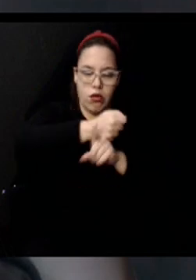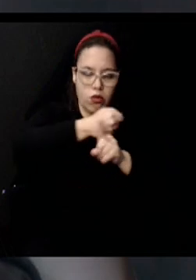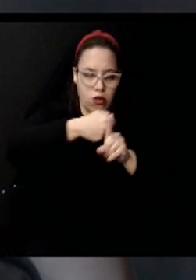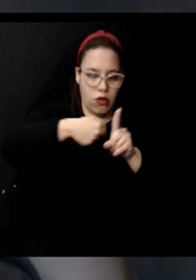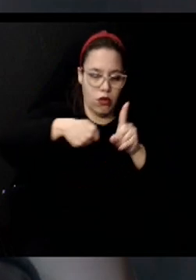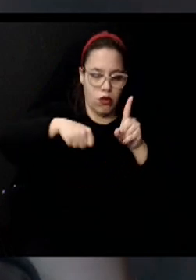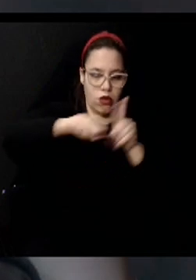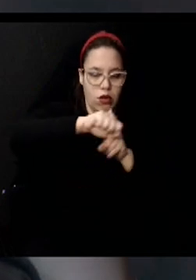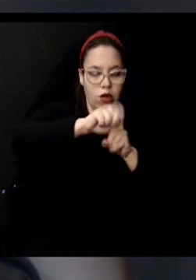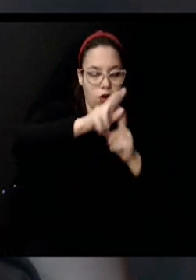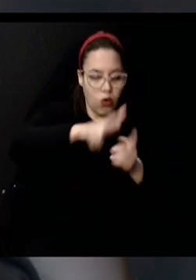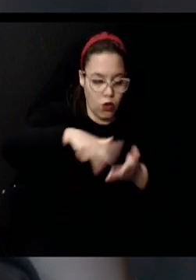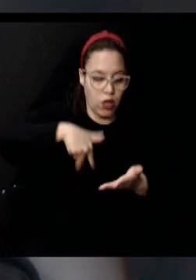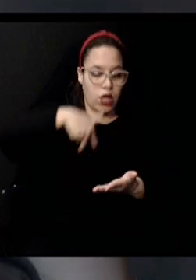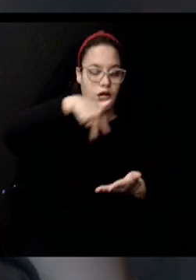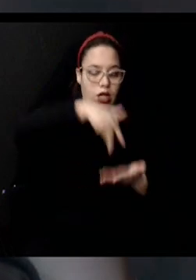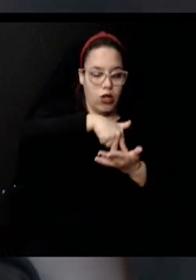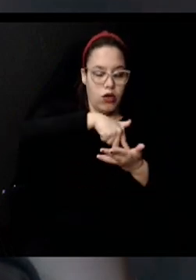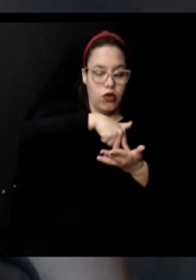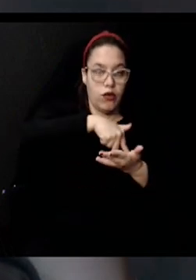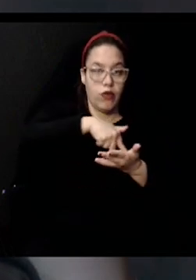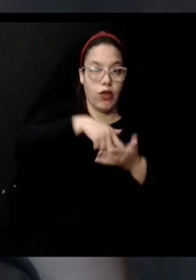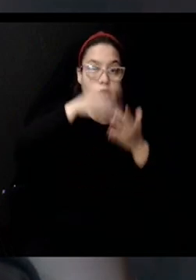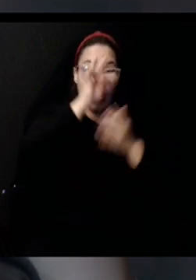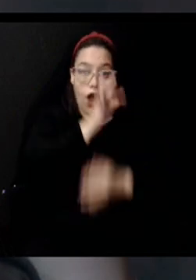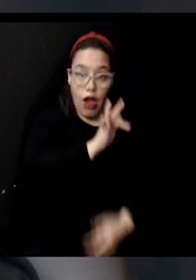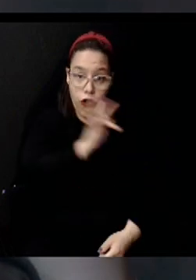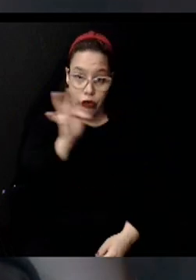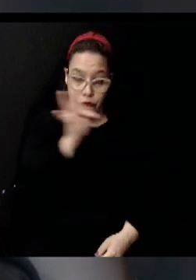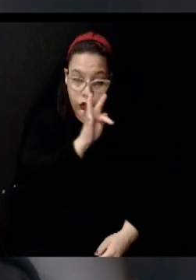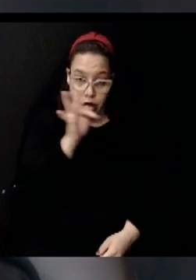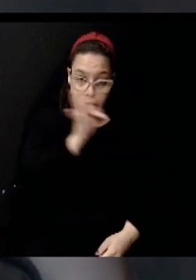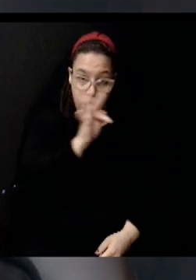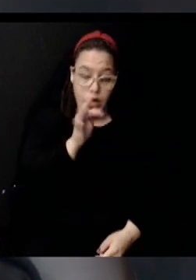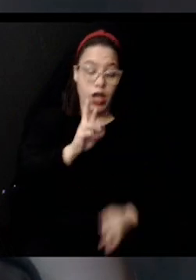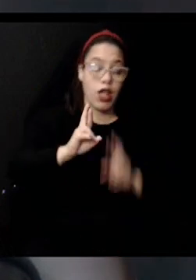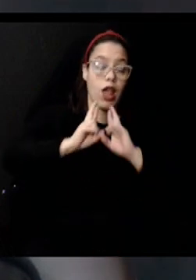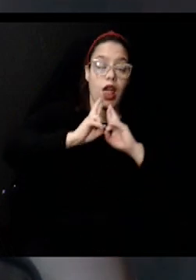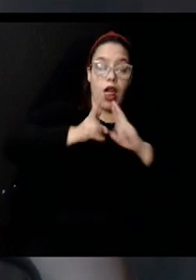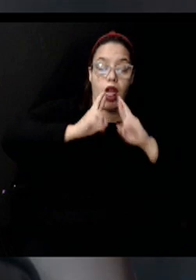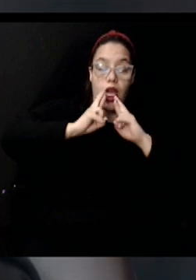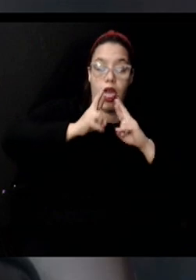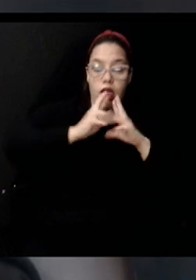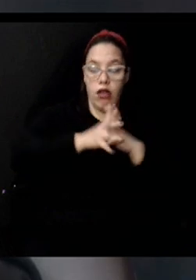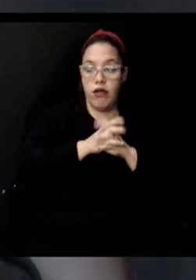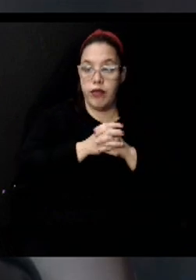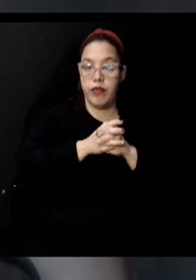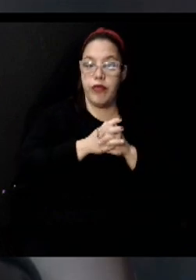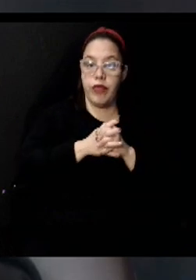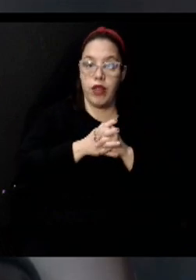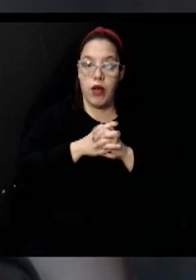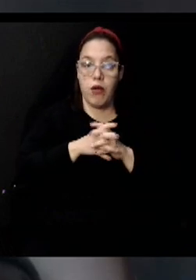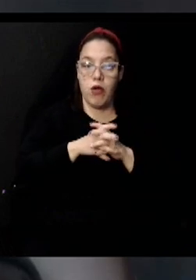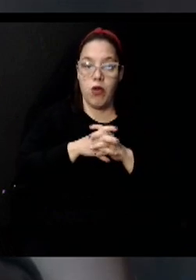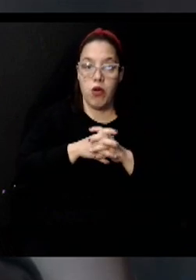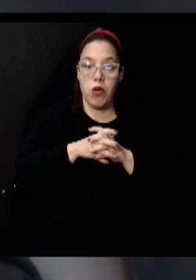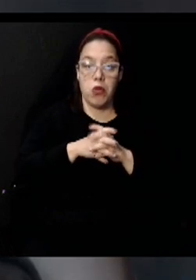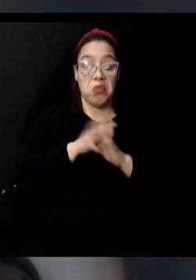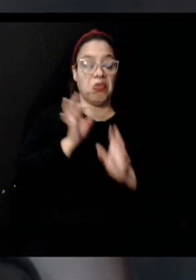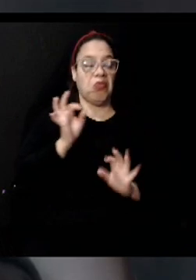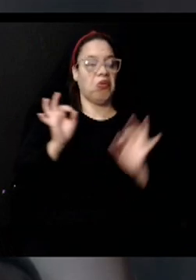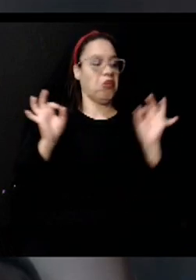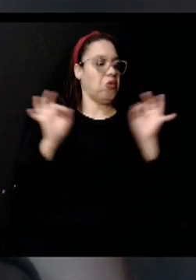coloca. Na França, eles acham que a reclamação é uma coisa, sofisticada, porque aquela pessoa